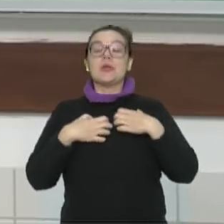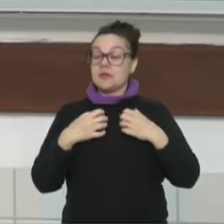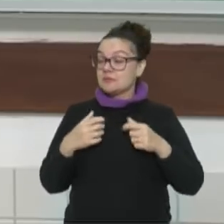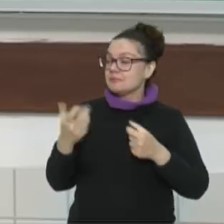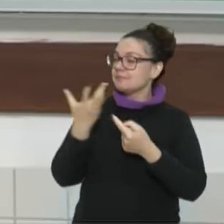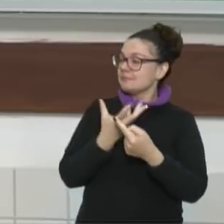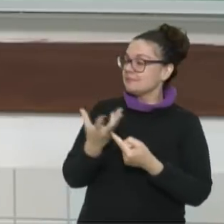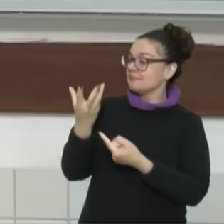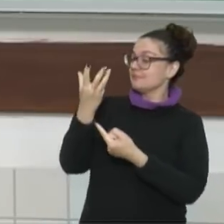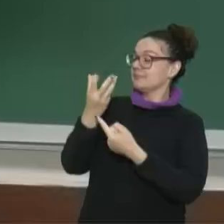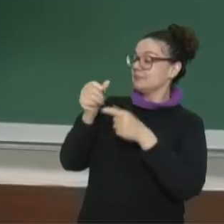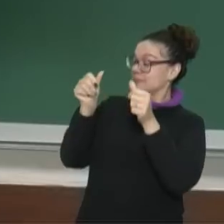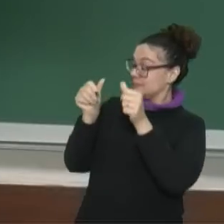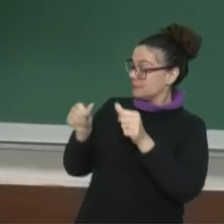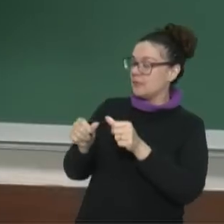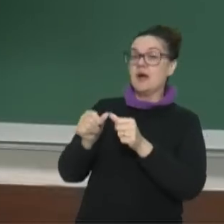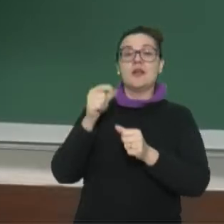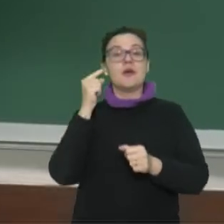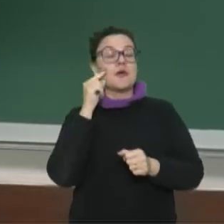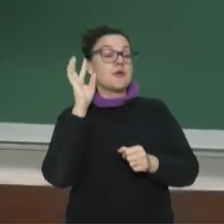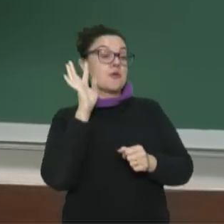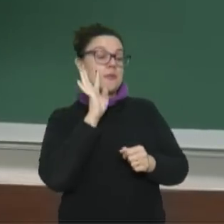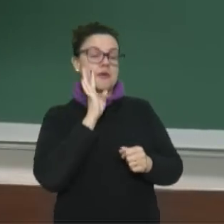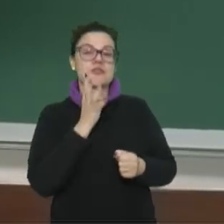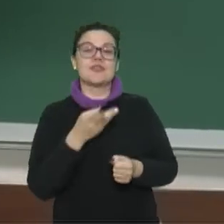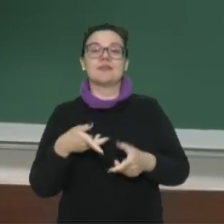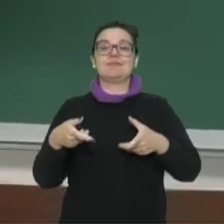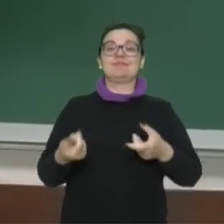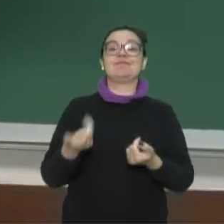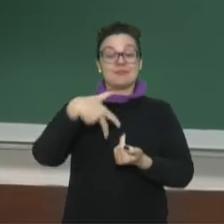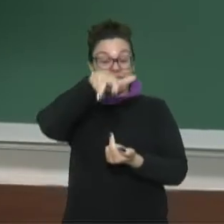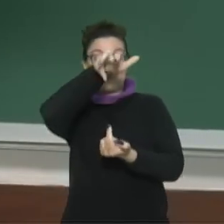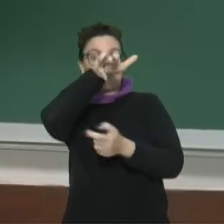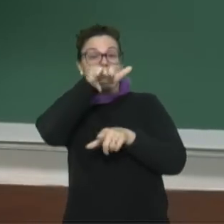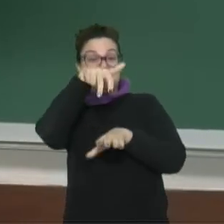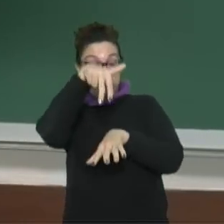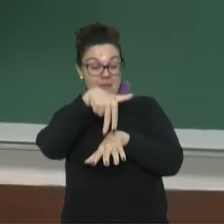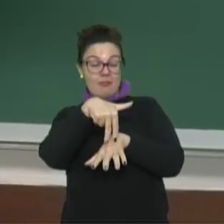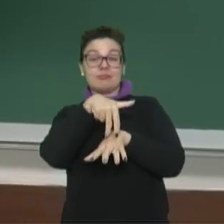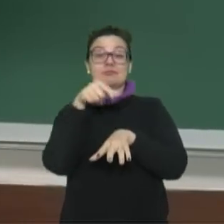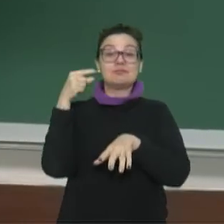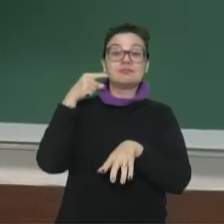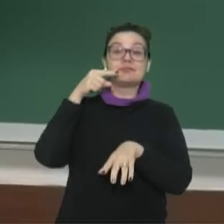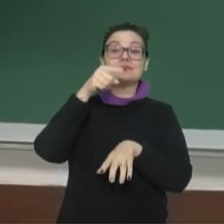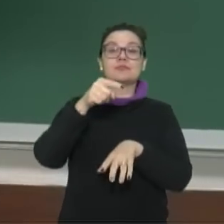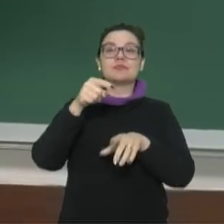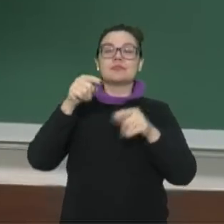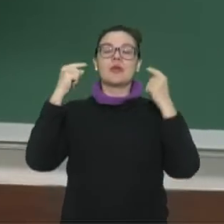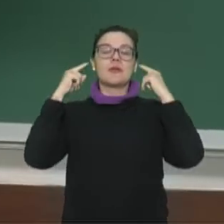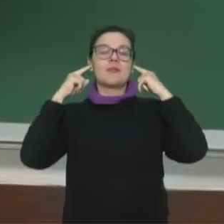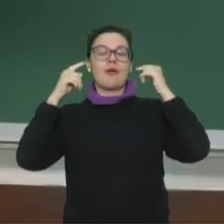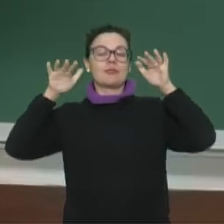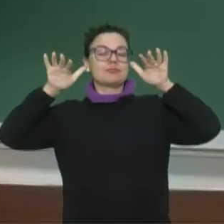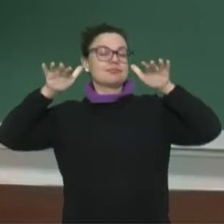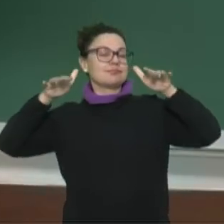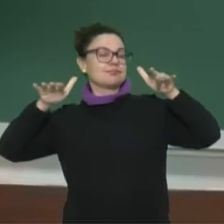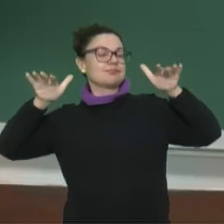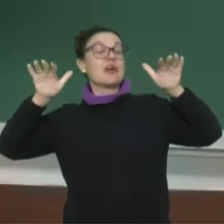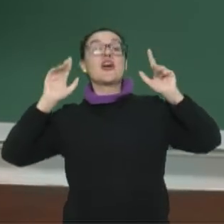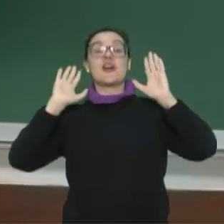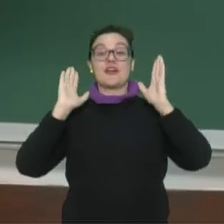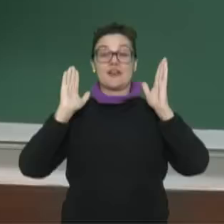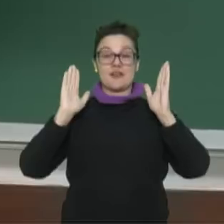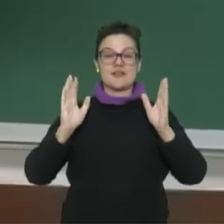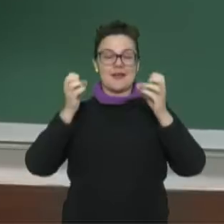passa, né? Então, imagine vocês na obra Abajur, né? Na instalação do Cildo Meireles, né? Aquela sonoplastia que a gente já falou